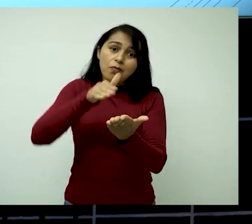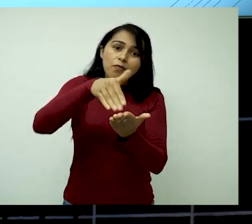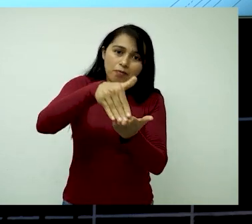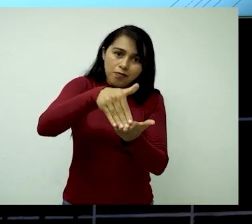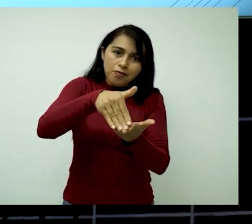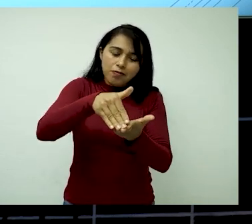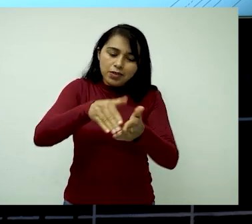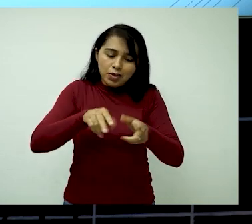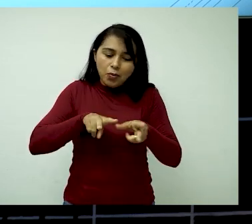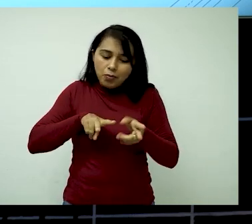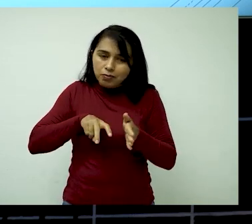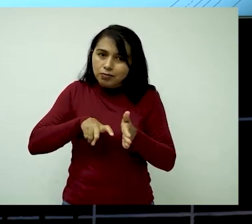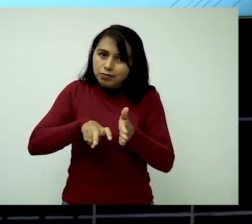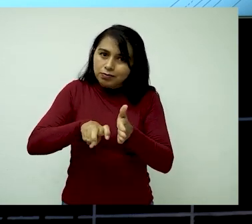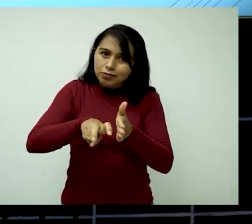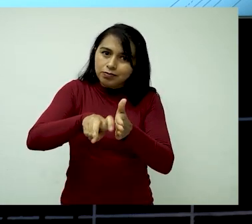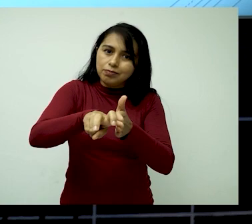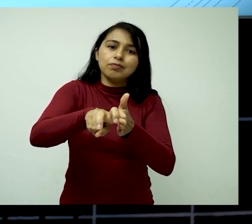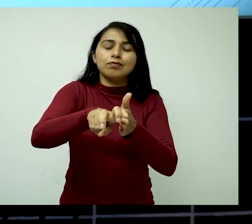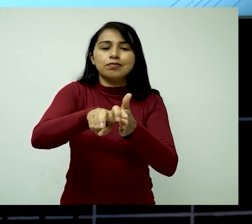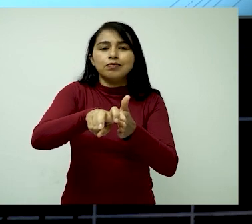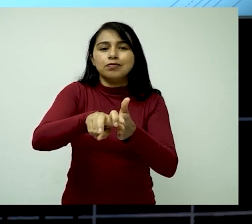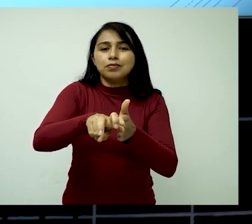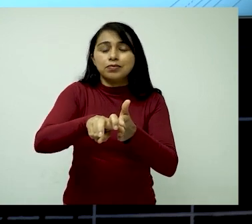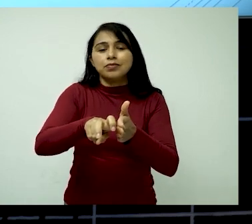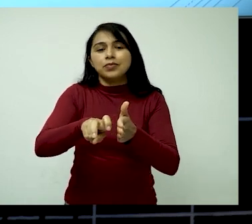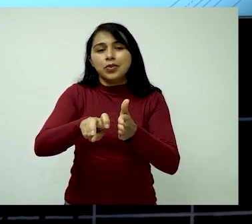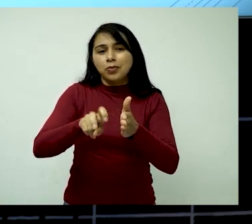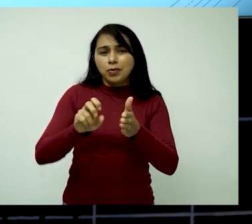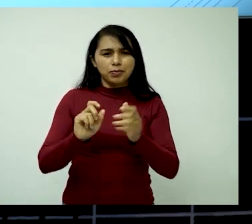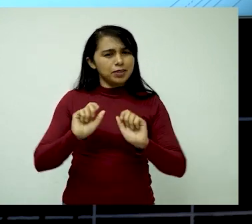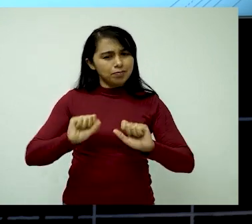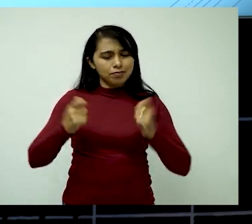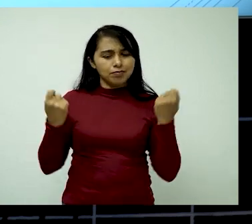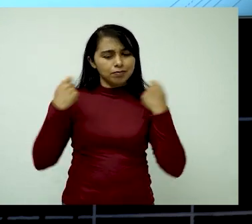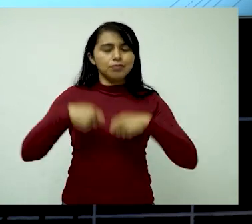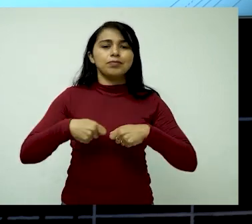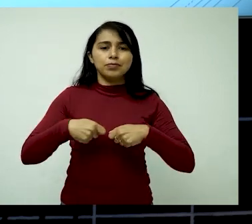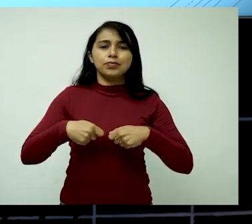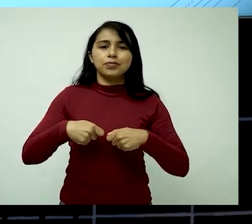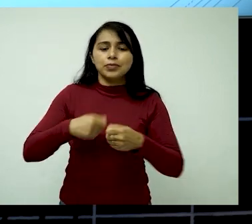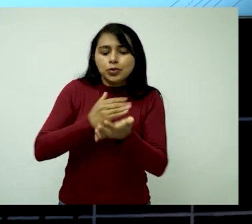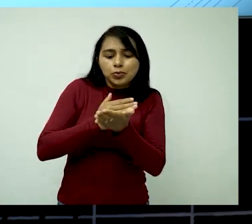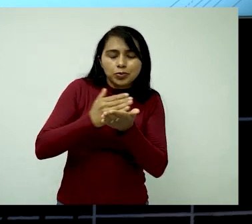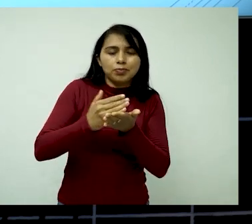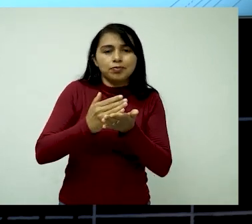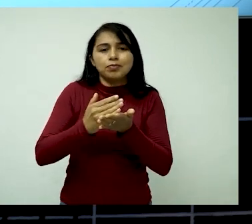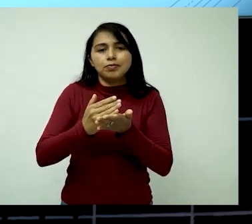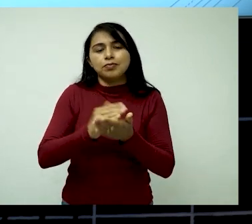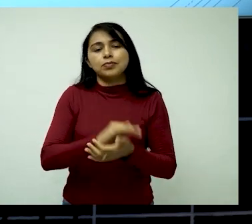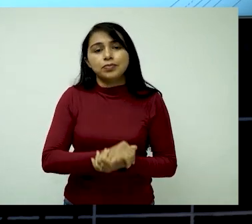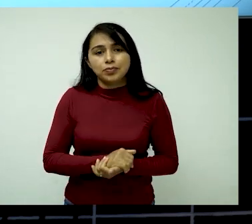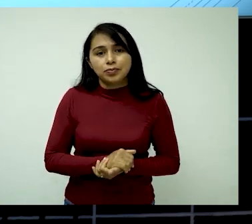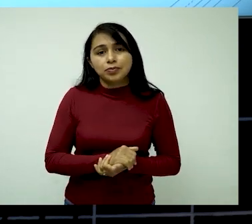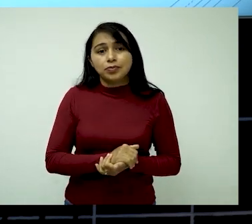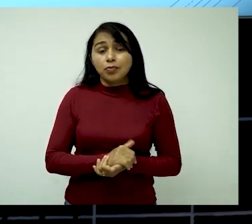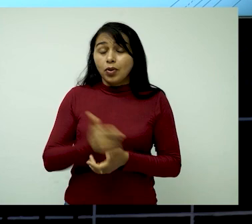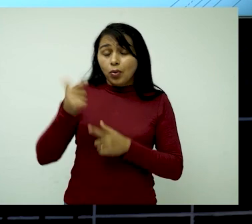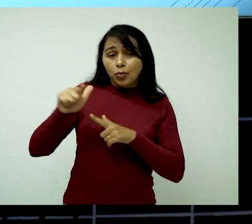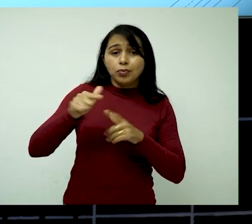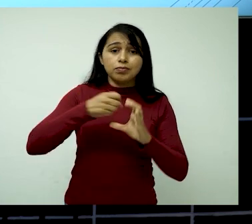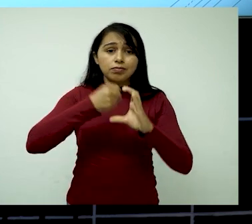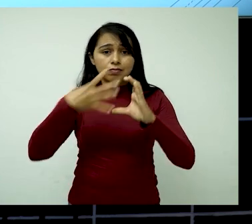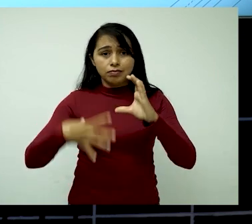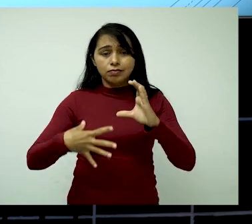fim desse trajeto de 800 e 1.500 metros com aquela mesma constância, tá? Ele não utiliza de todo o seu